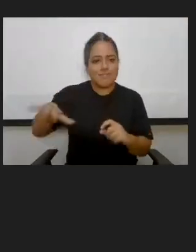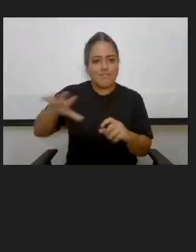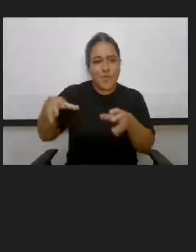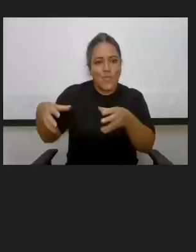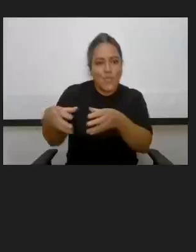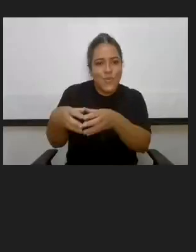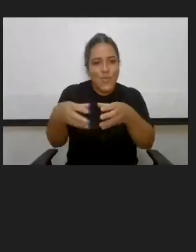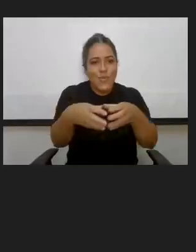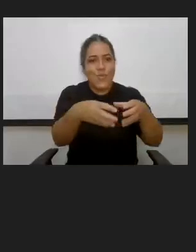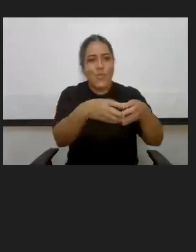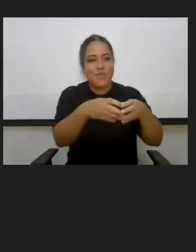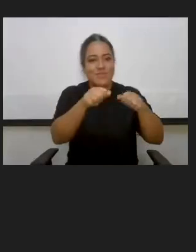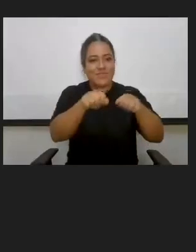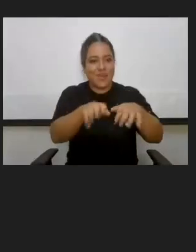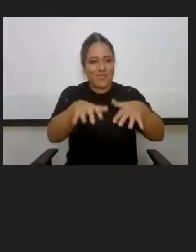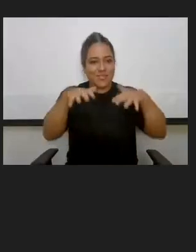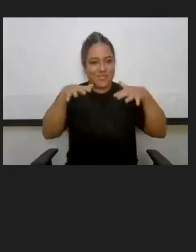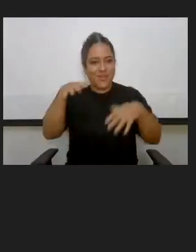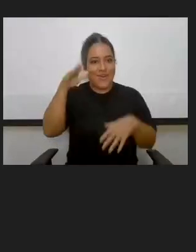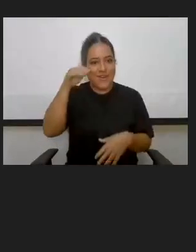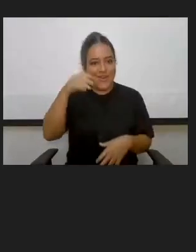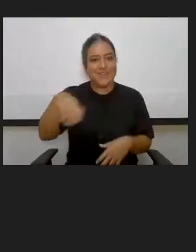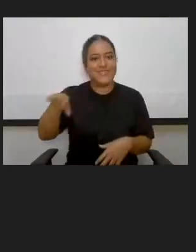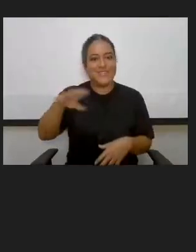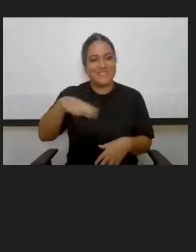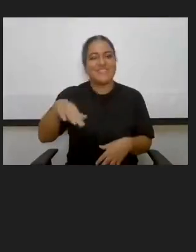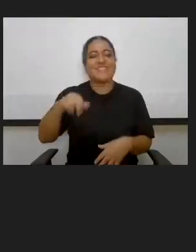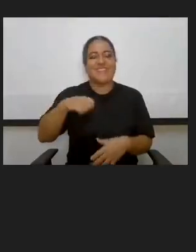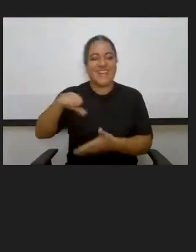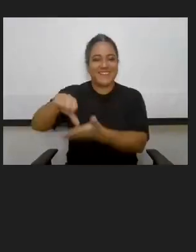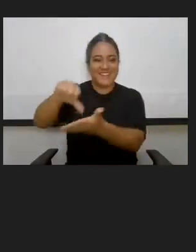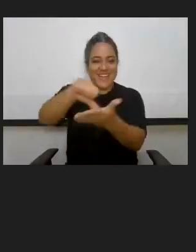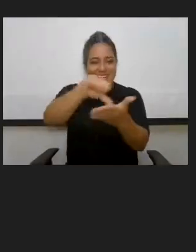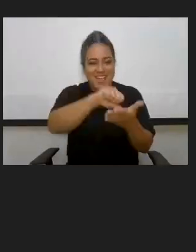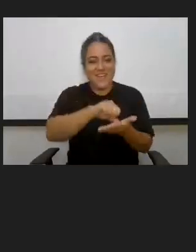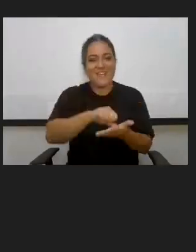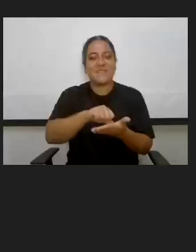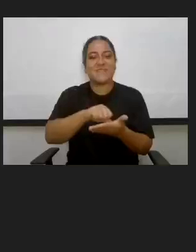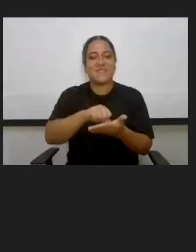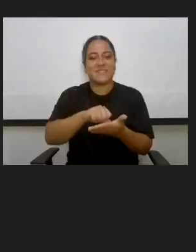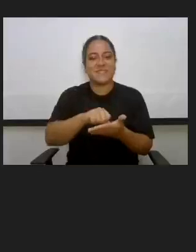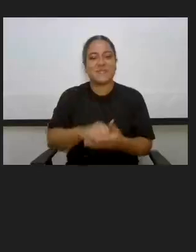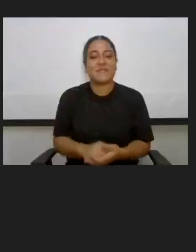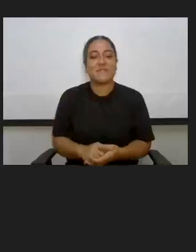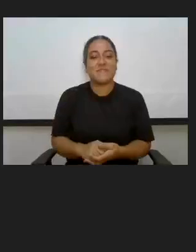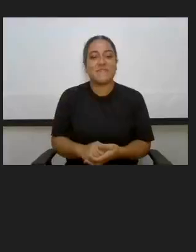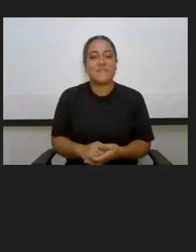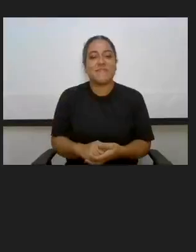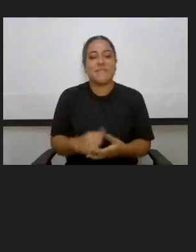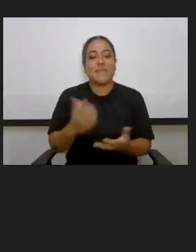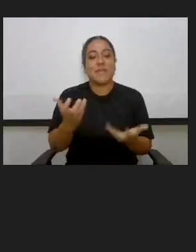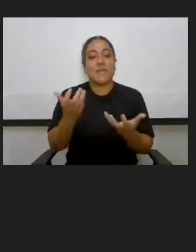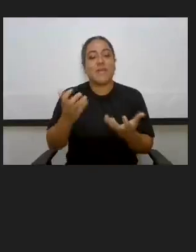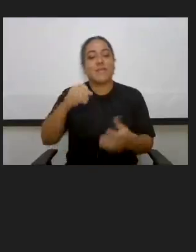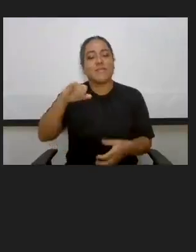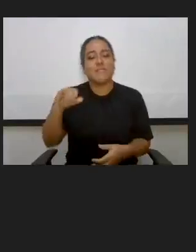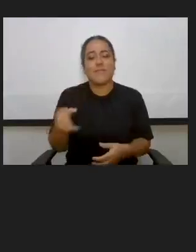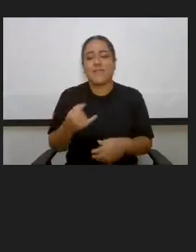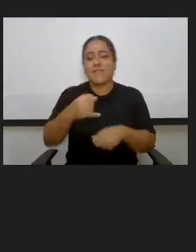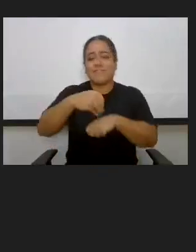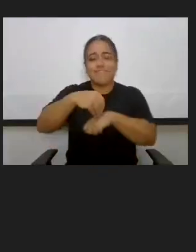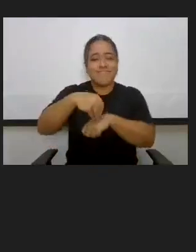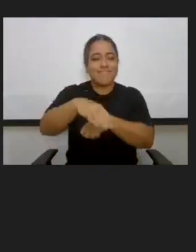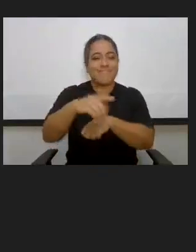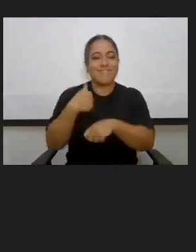grupos, em alguns auditórios aí dos nossos campi, das nossas unidades. Quero dizer que eu fico feliz